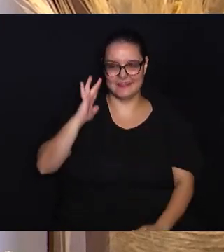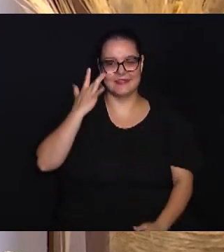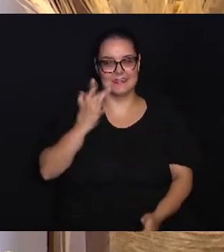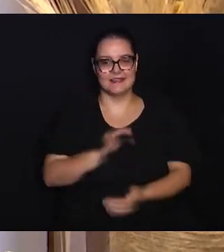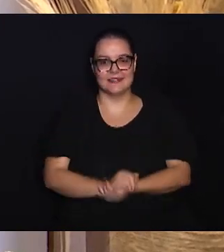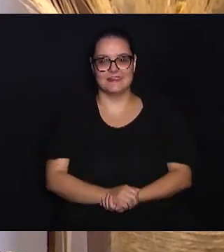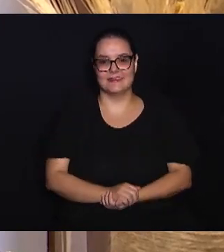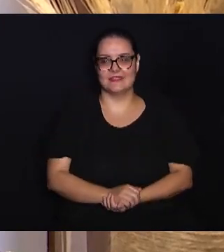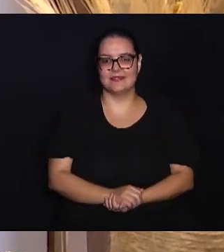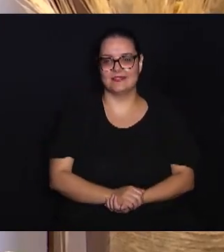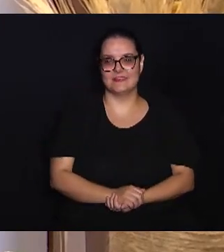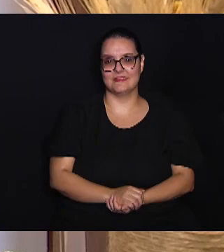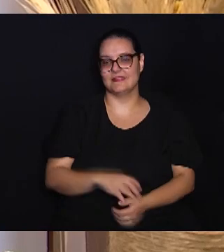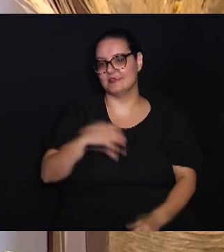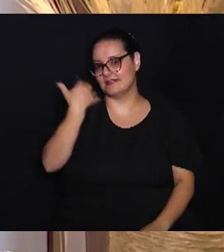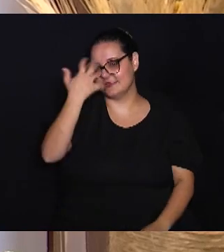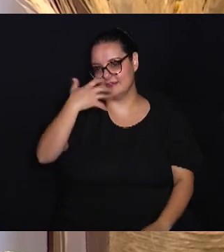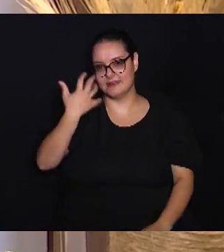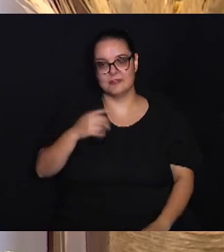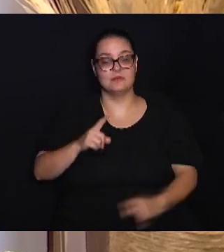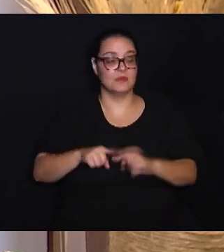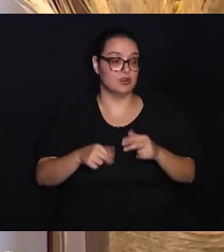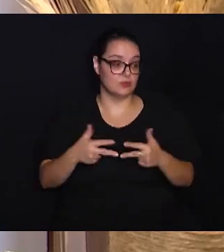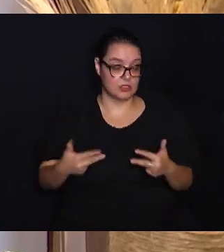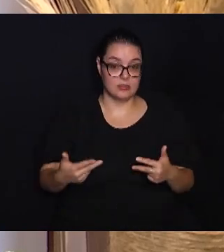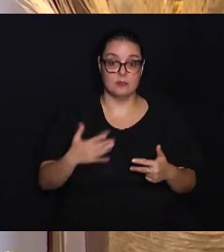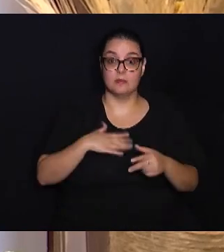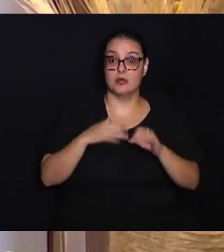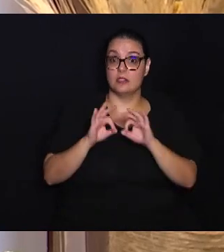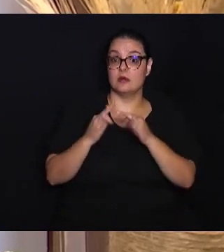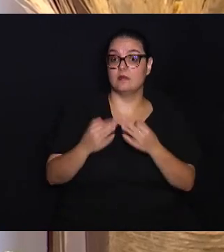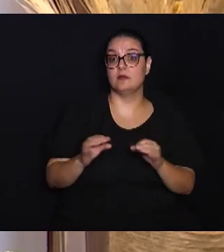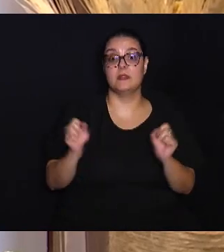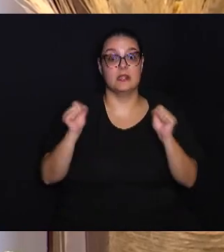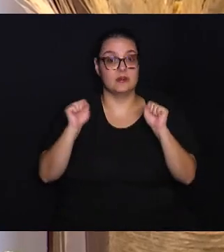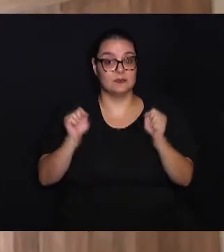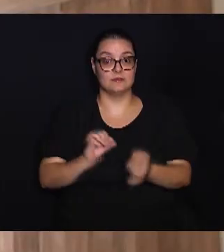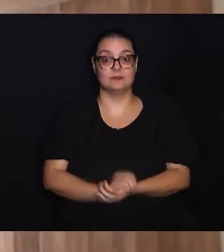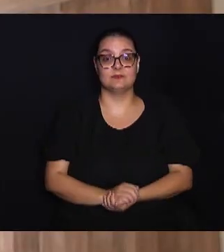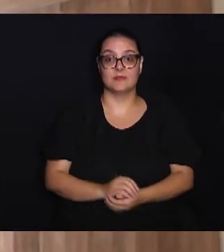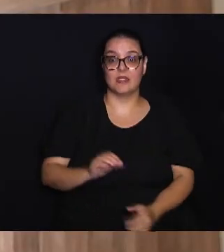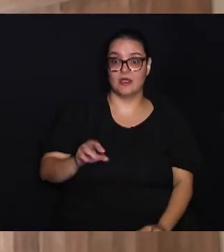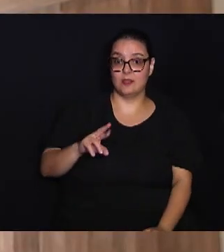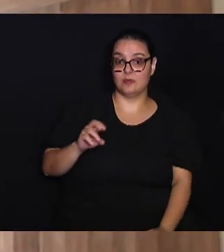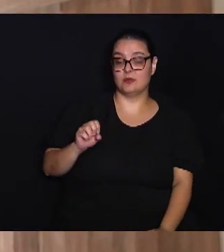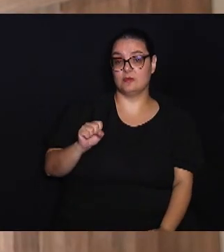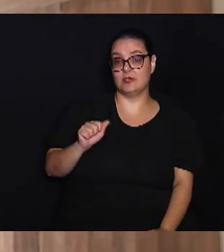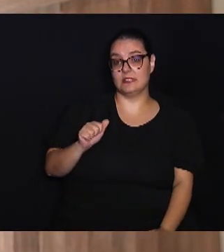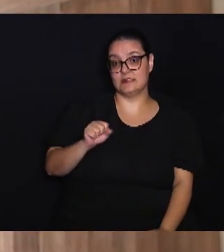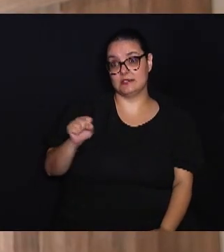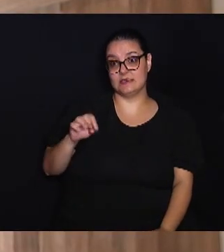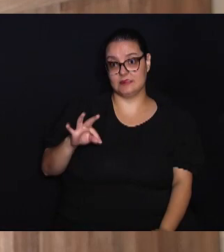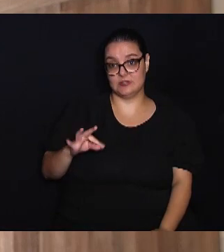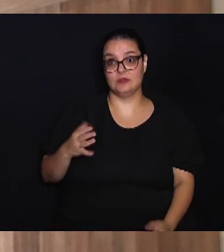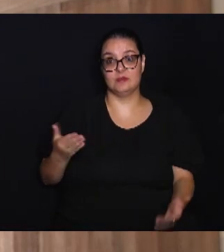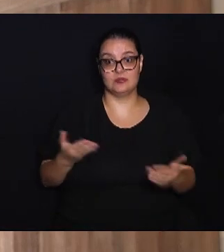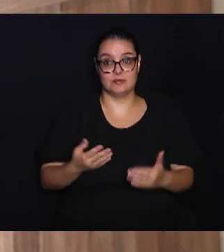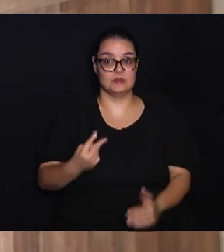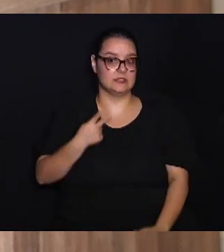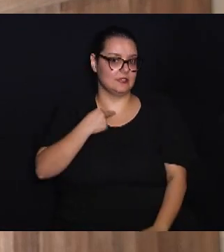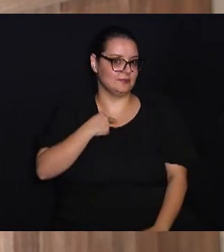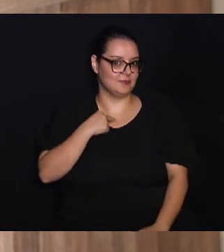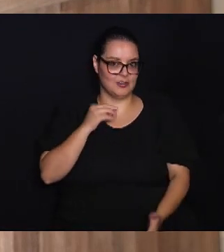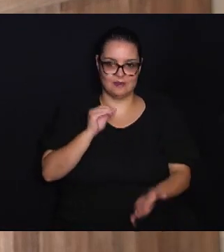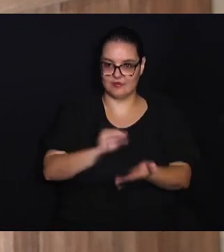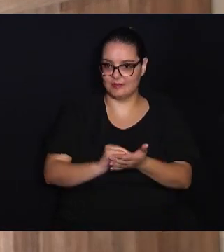que vocês acharam e eu eu me apaixonei pelo produto minha família se apaixonou é um cação hoje eu ele não